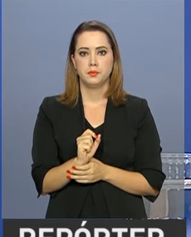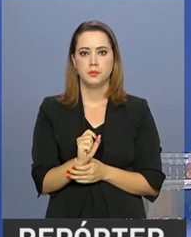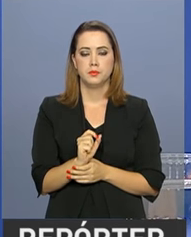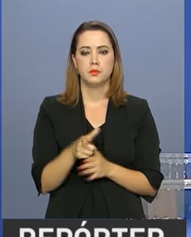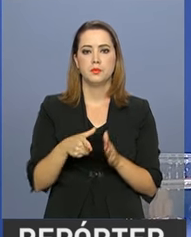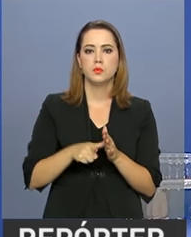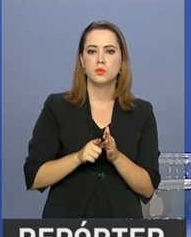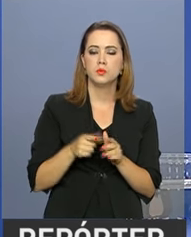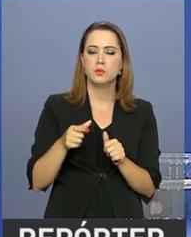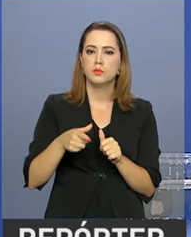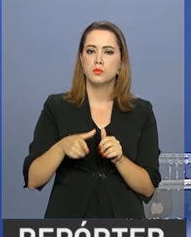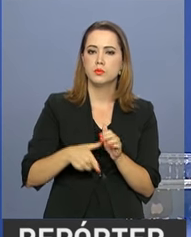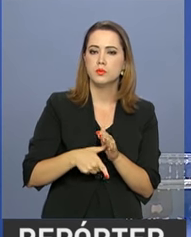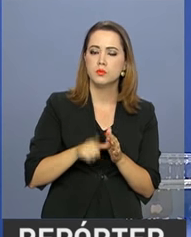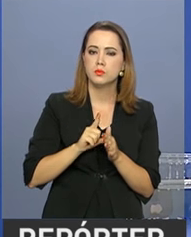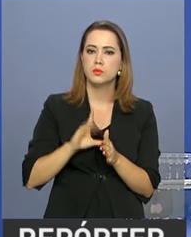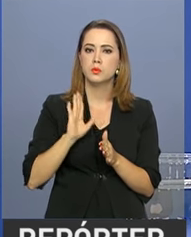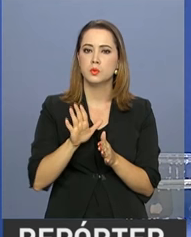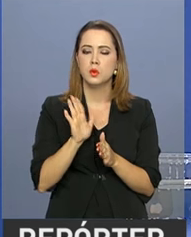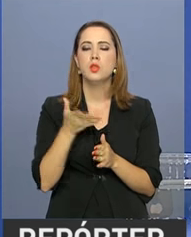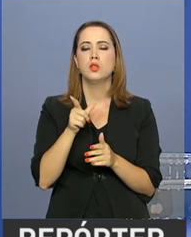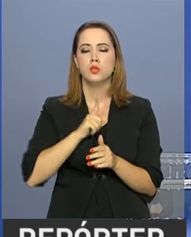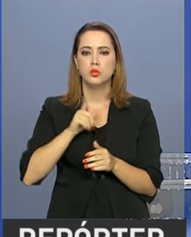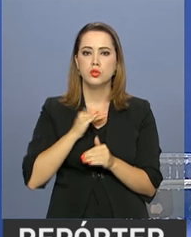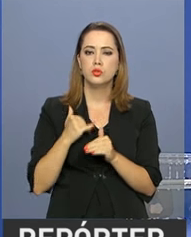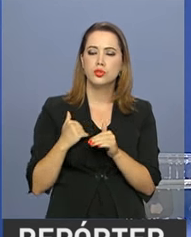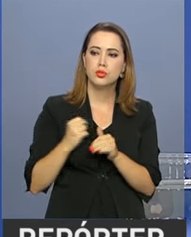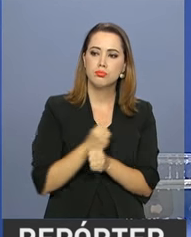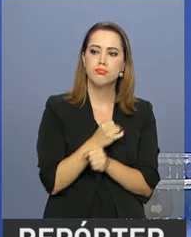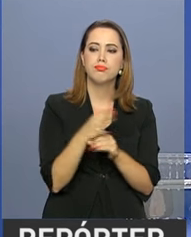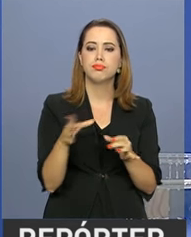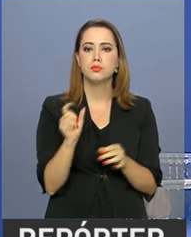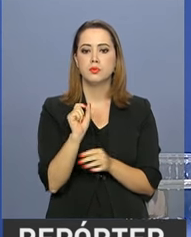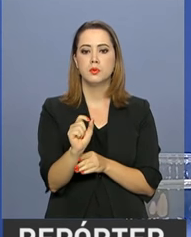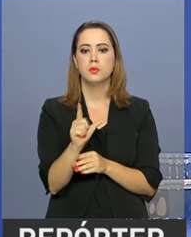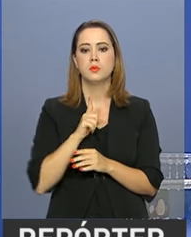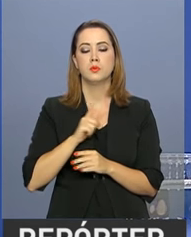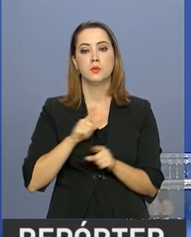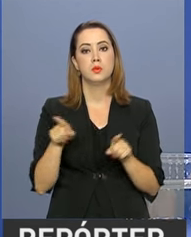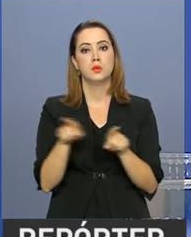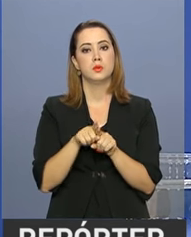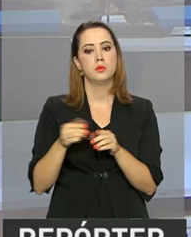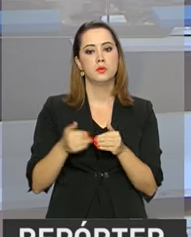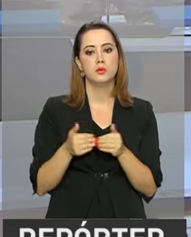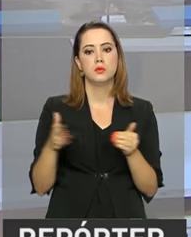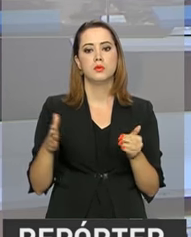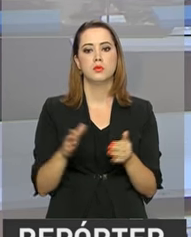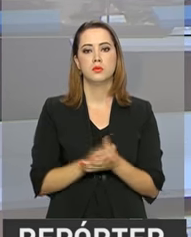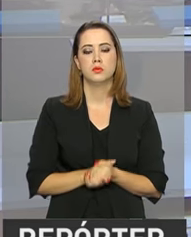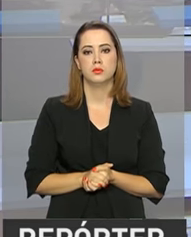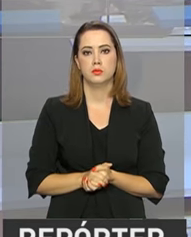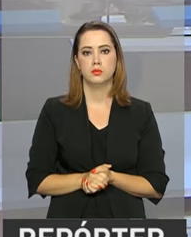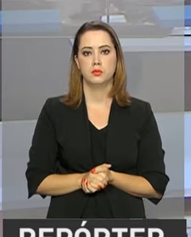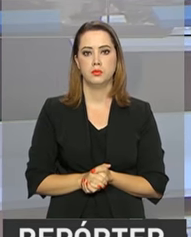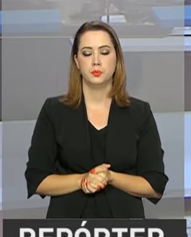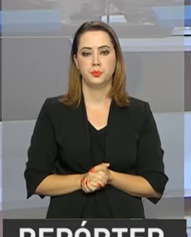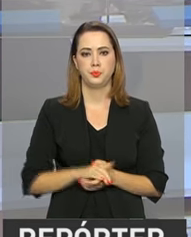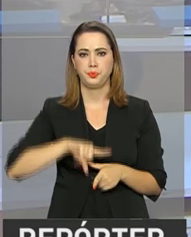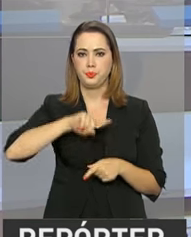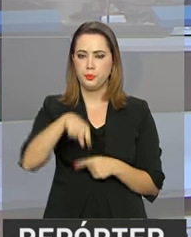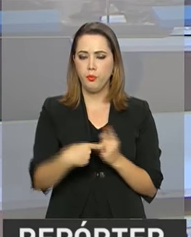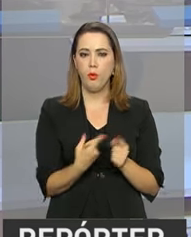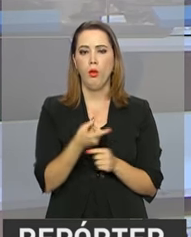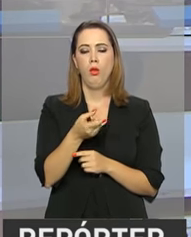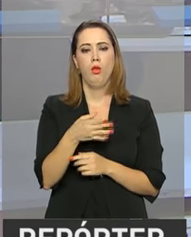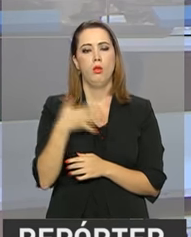foi ao redor da maioria deles em abril. E no